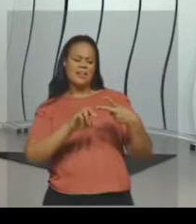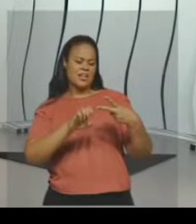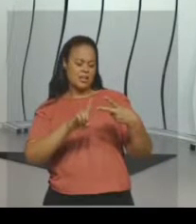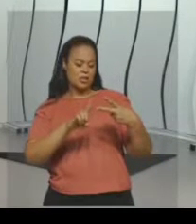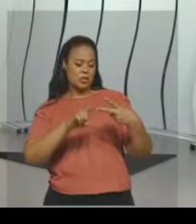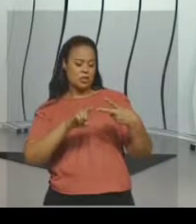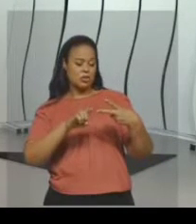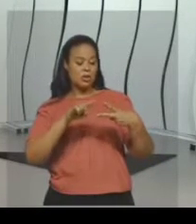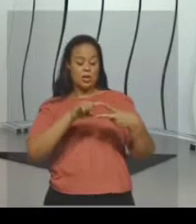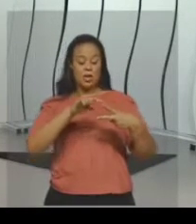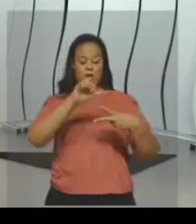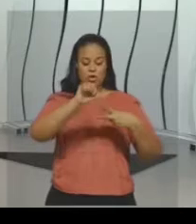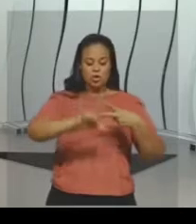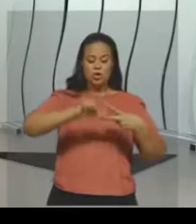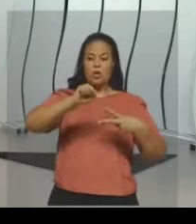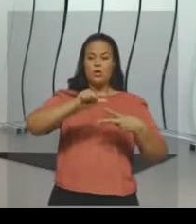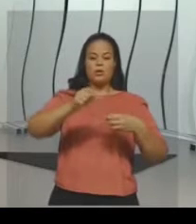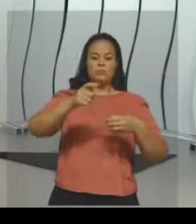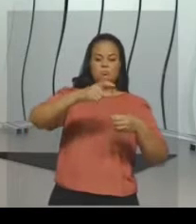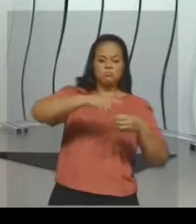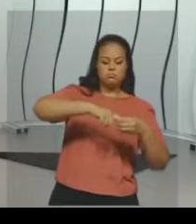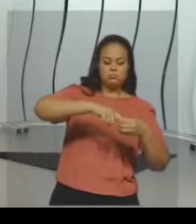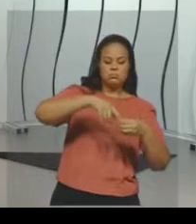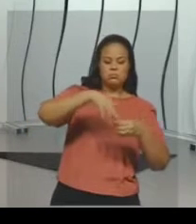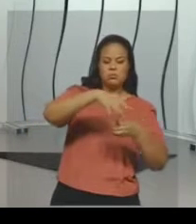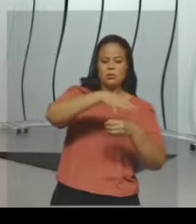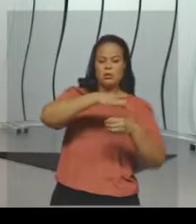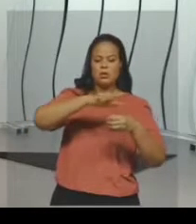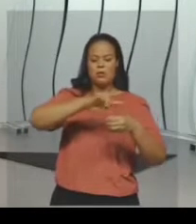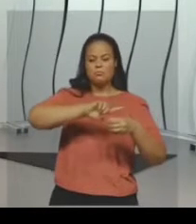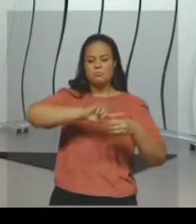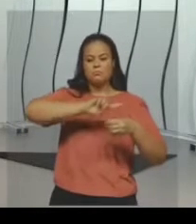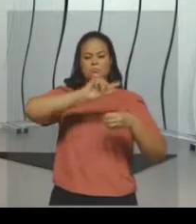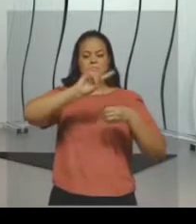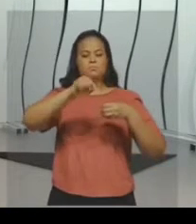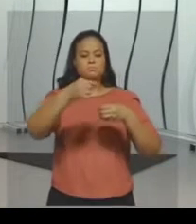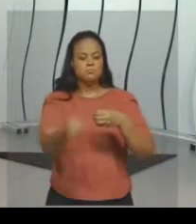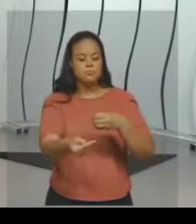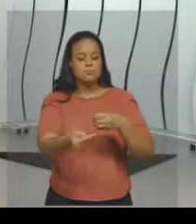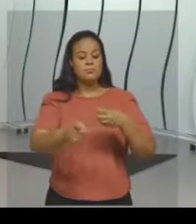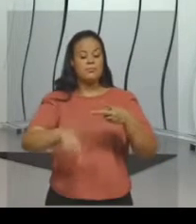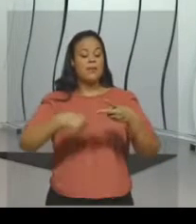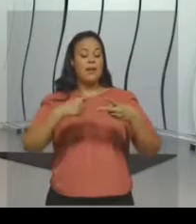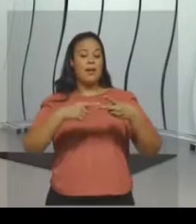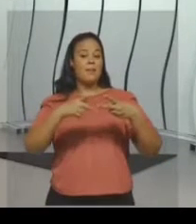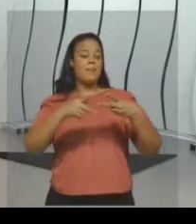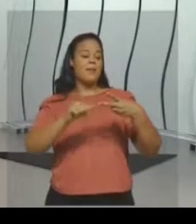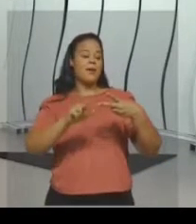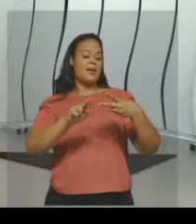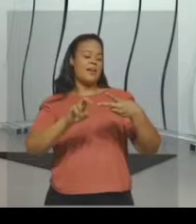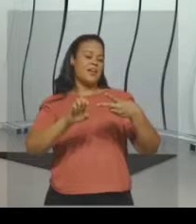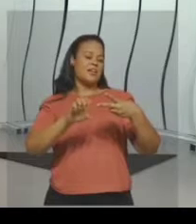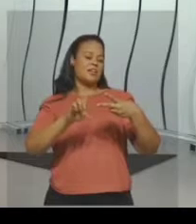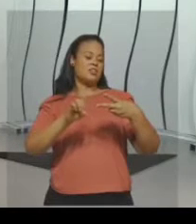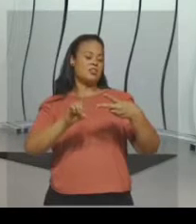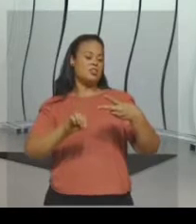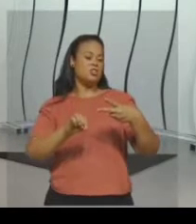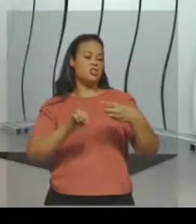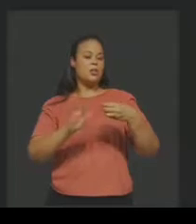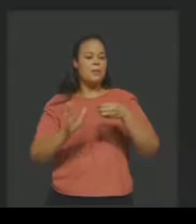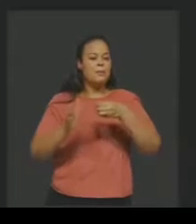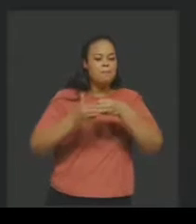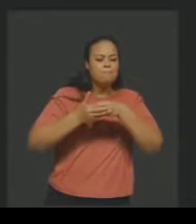de substâncias interna e externa. Ela também vai servir de proteção, mas a parede celular, ela vai servir mais ainda